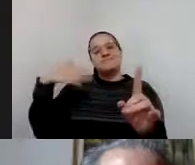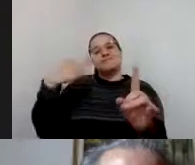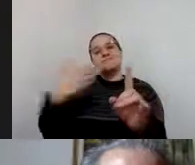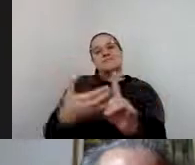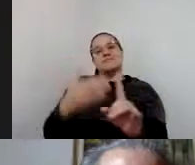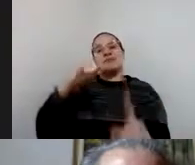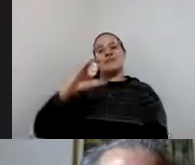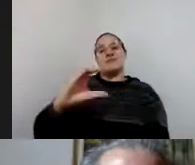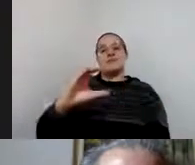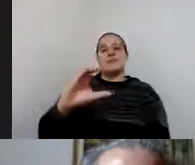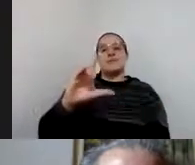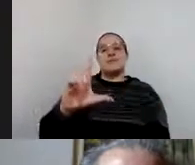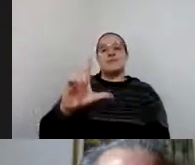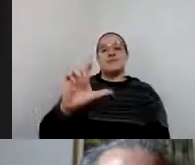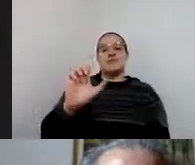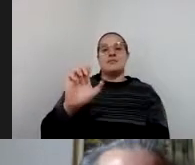nos abriu